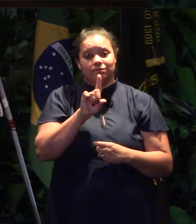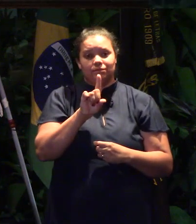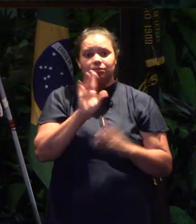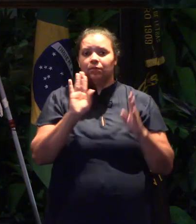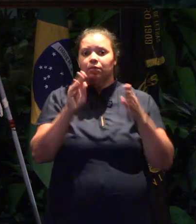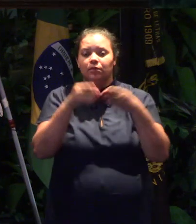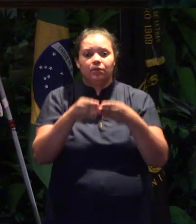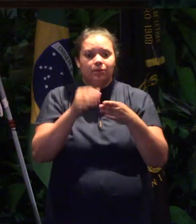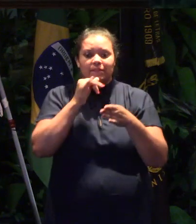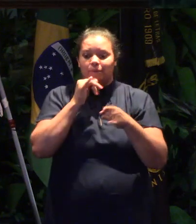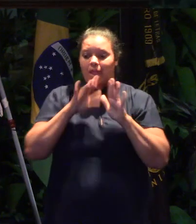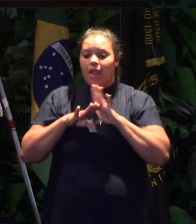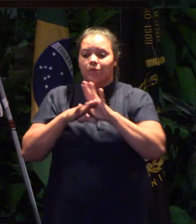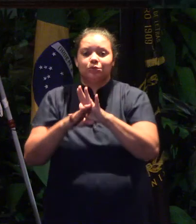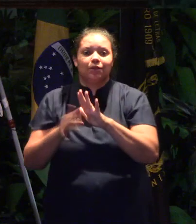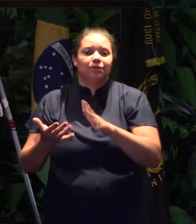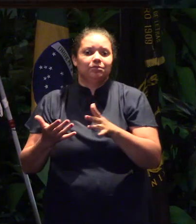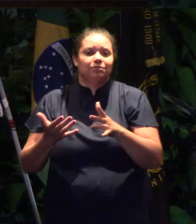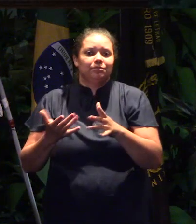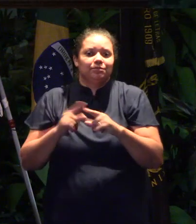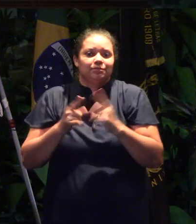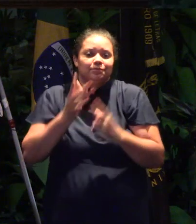atingir o seu objetivo, que seria ajudar quando ela quer. Né?